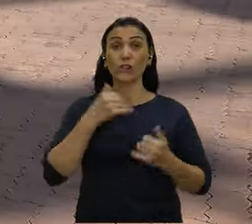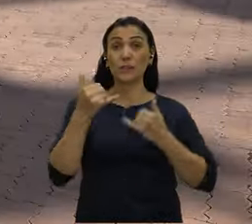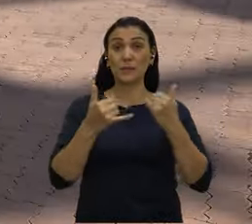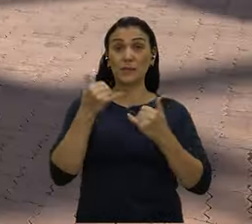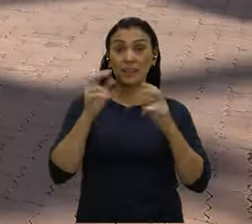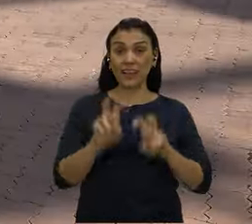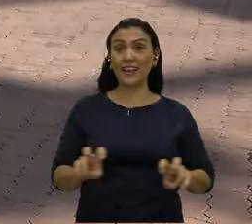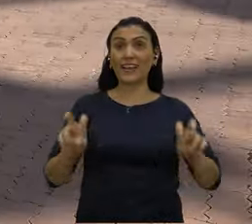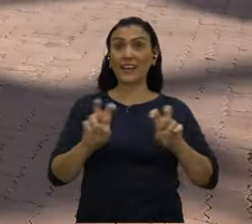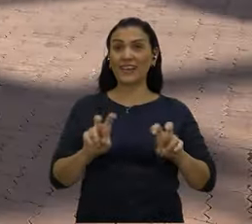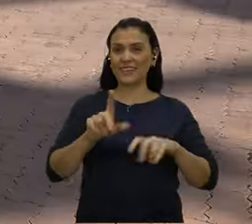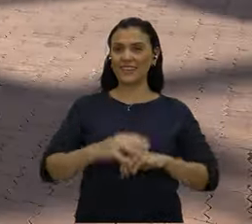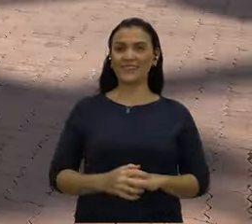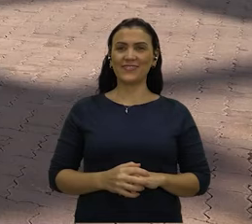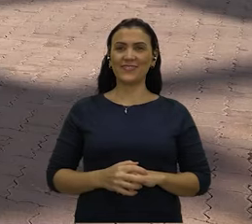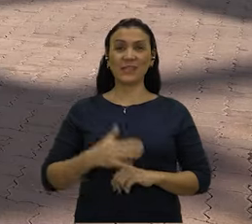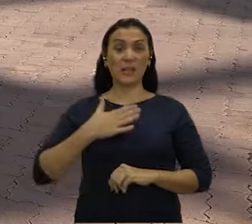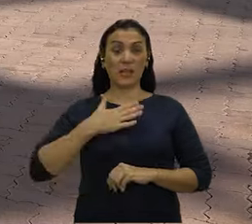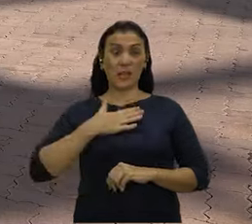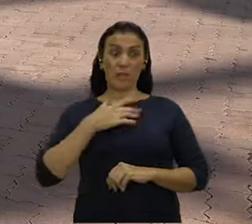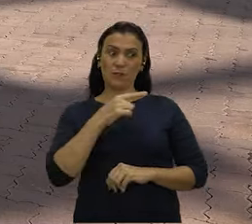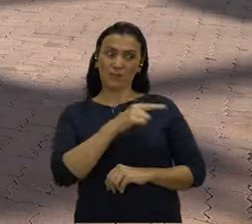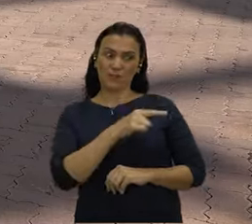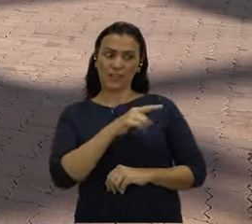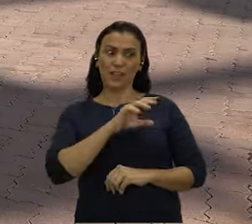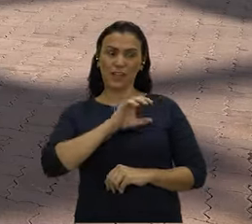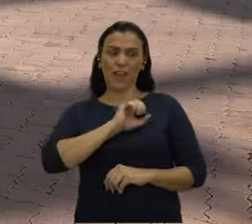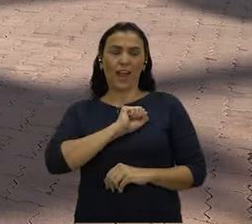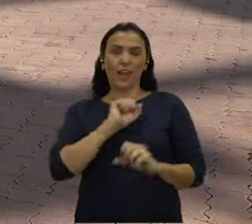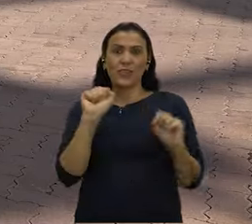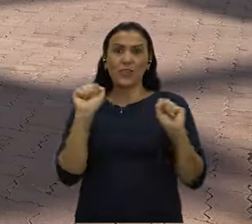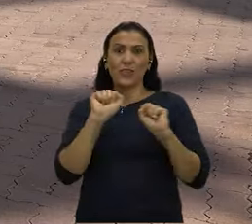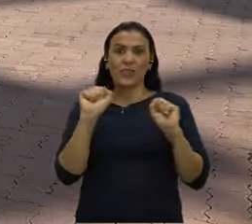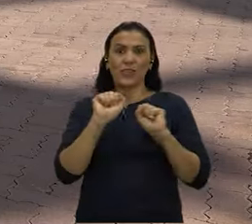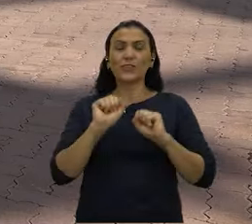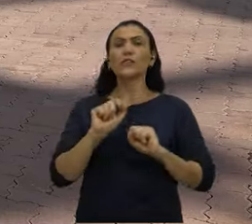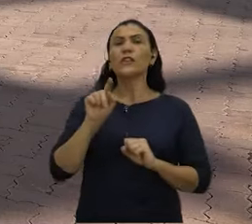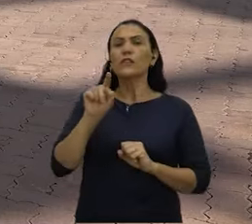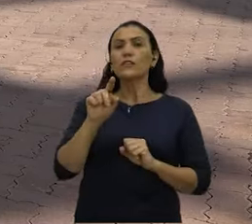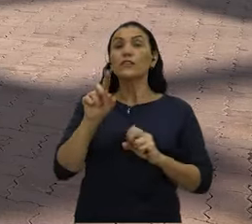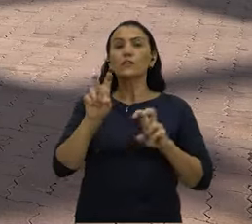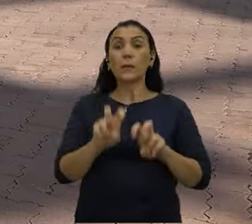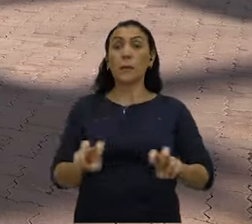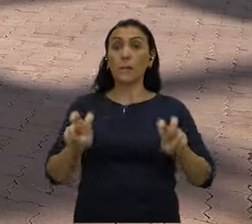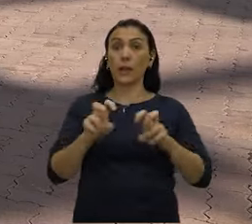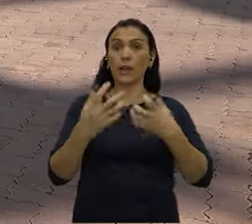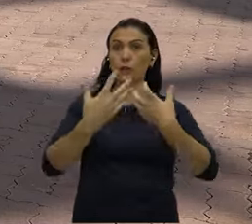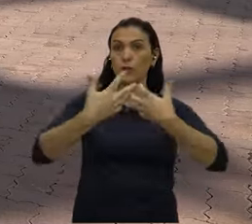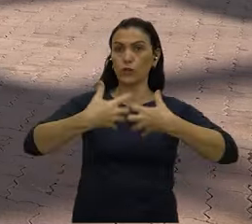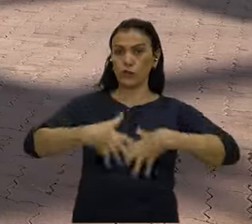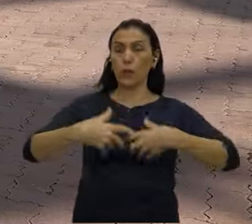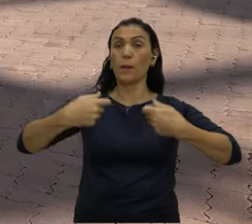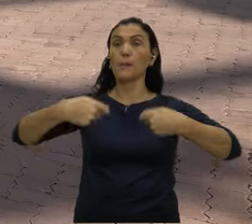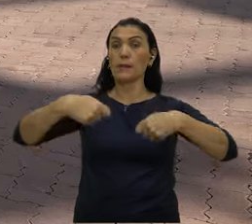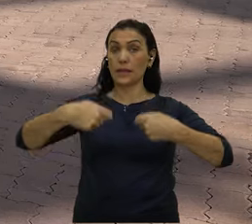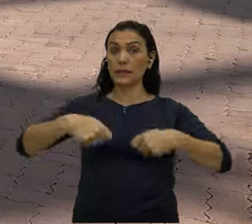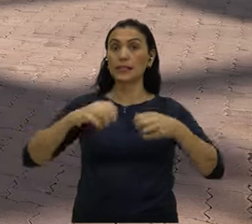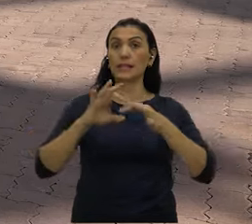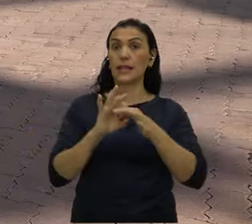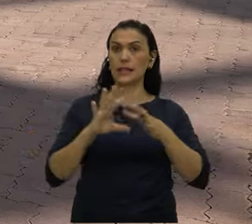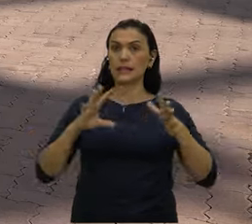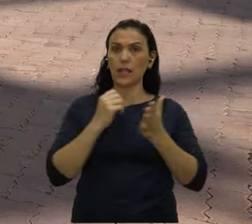gosta de brincar em parques de diversões? Eu não sei você, Dri, mas eu adoro. E para que um parque desses funcione, é preciso